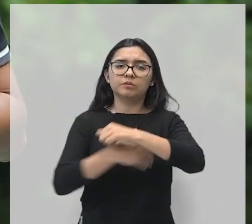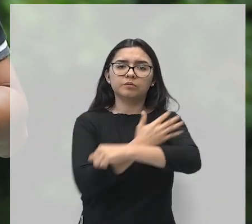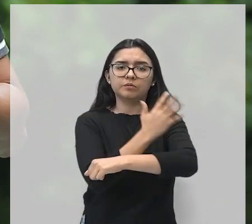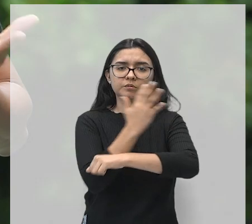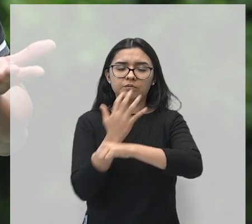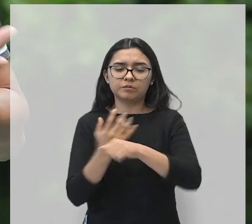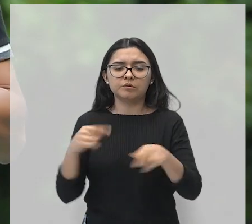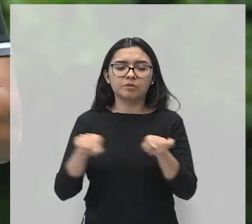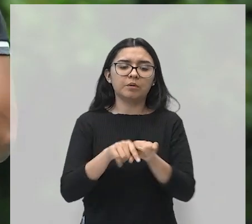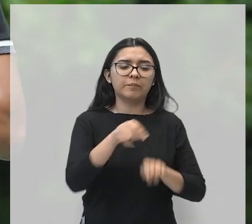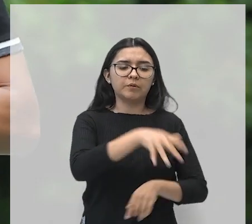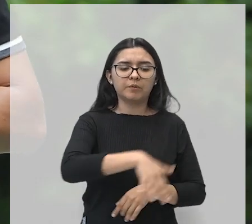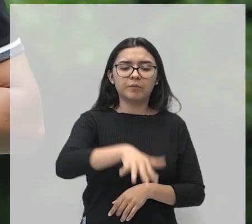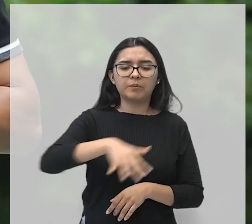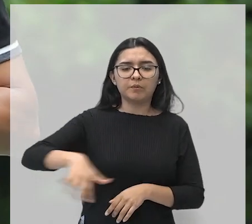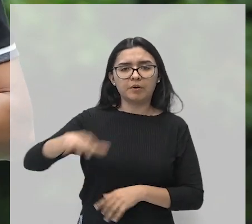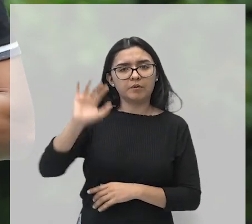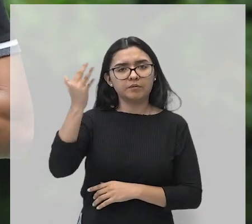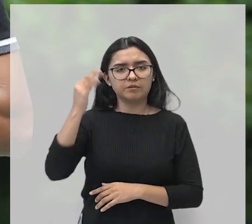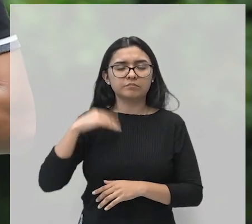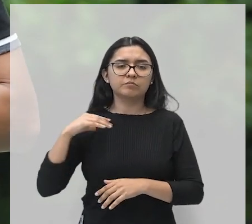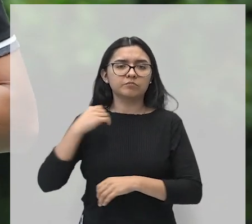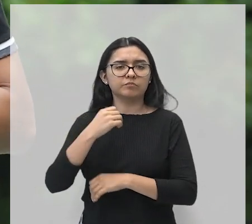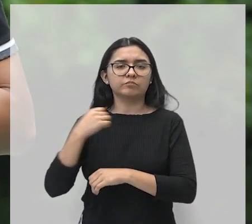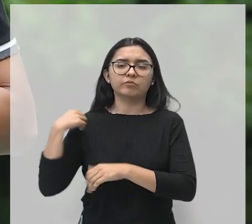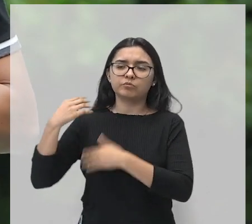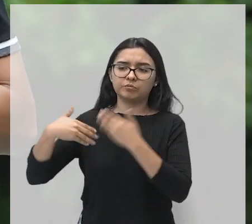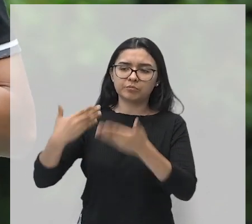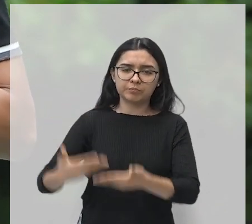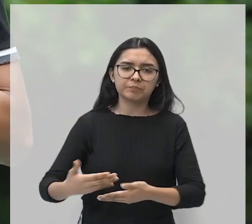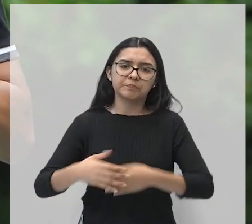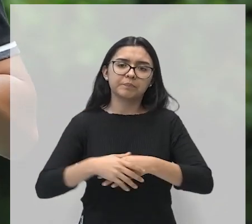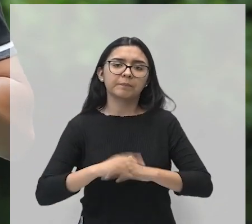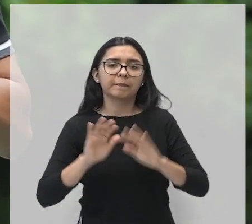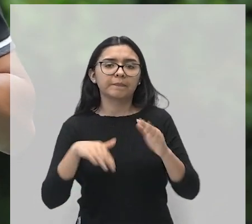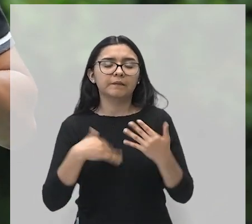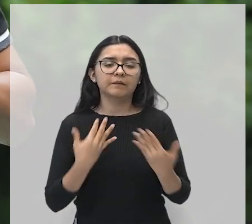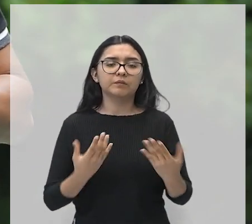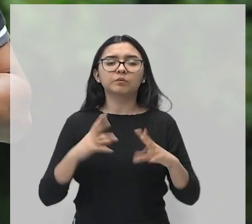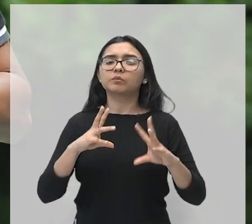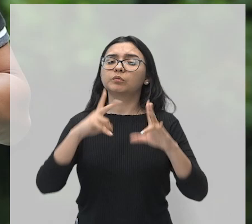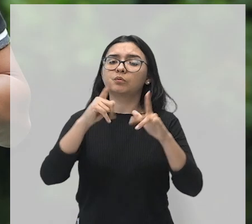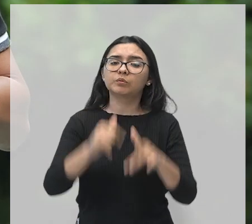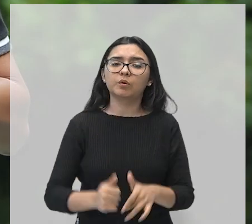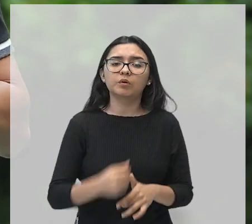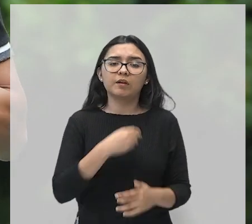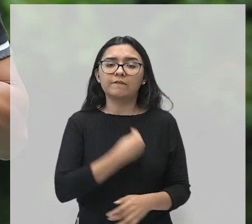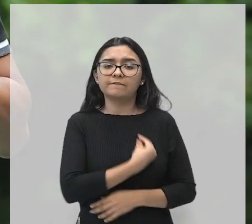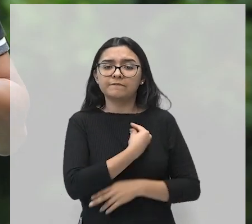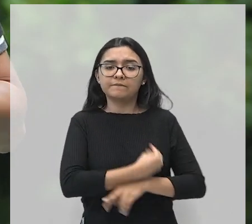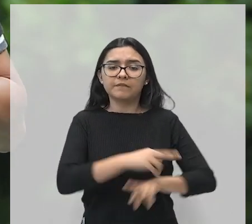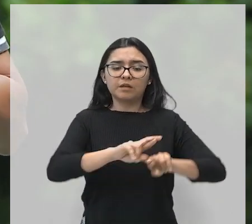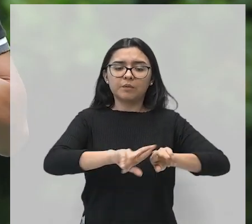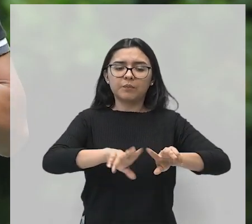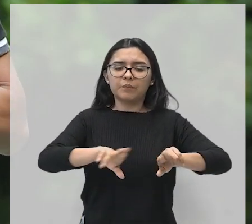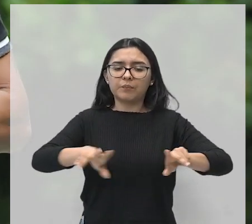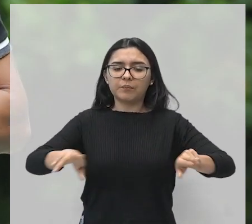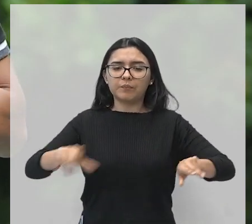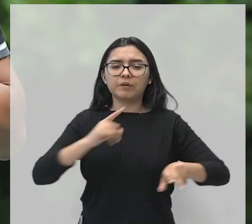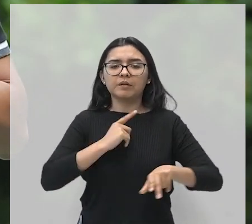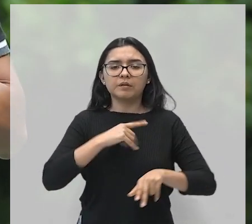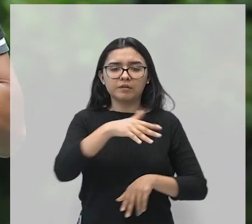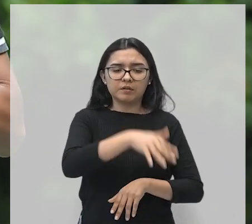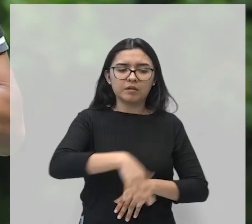dos habitats que ocorrem ao longo do tempo também. Então, toda essa biodiversidade, elas estão presentes em